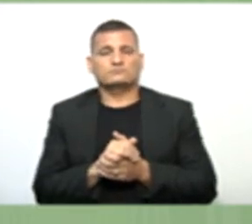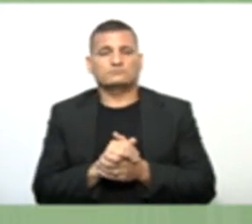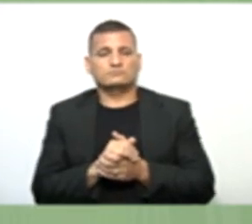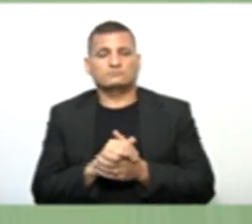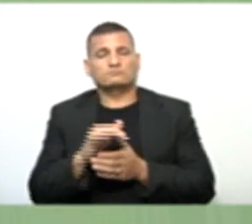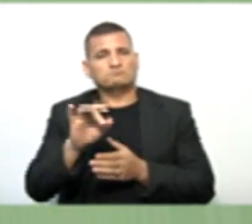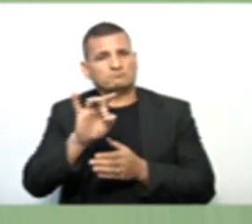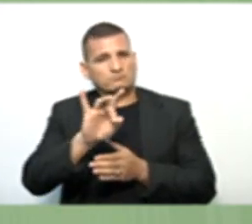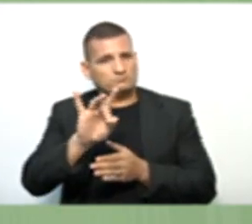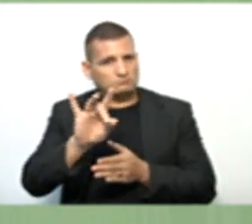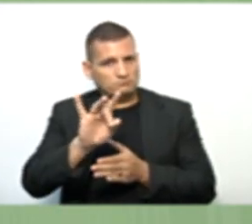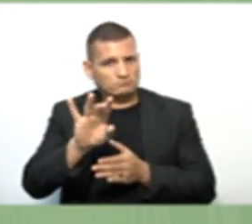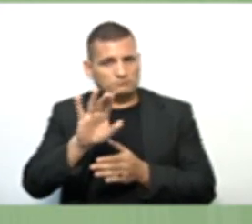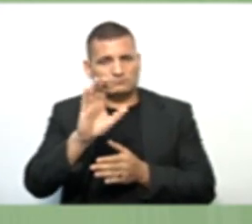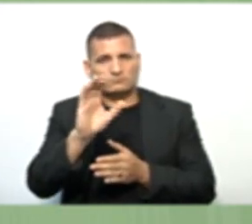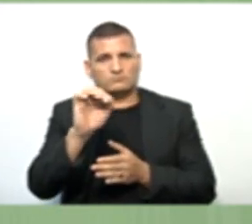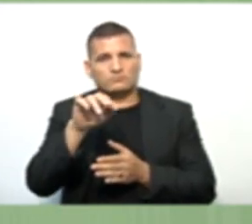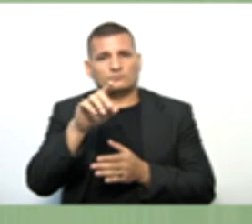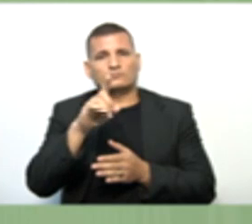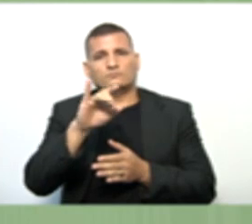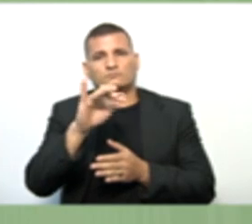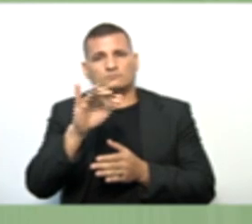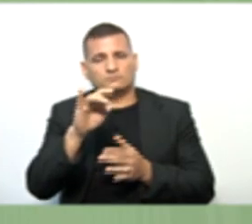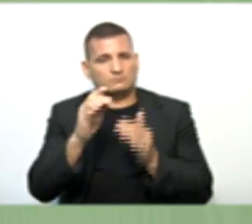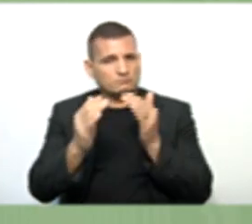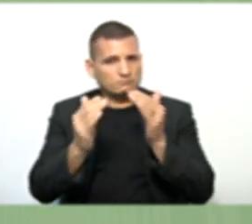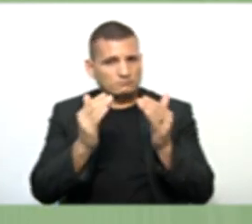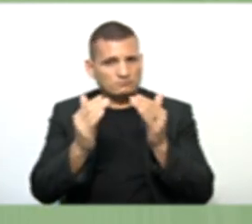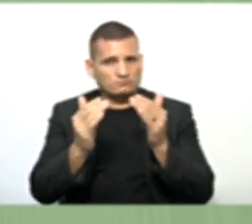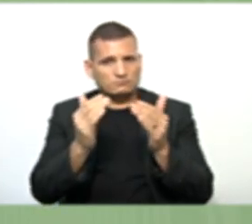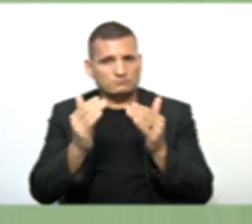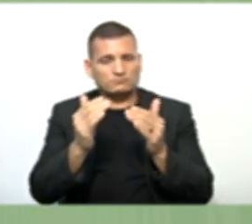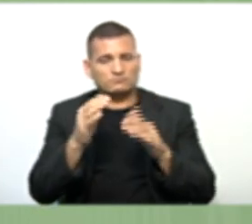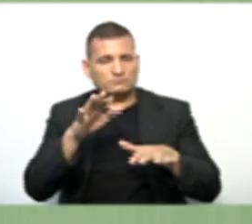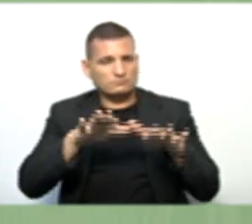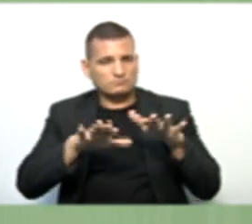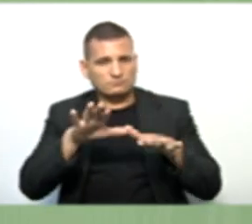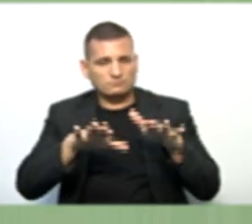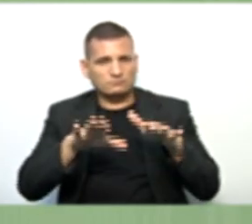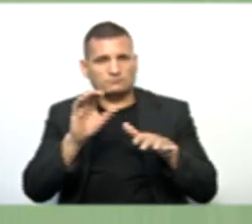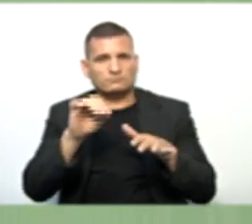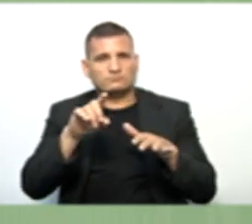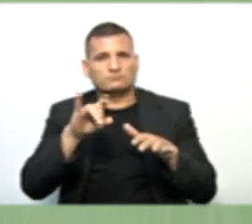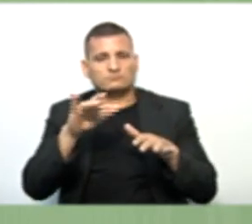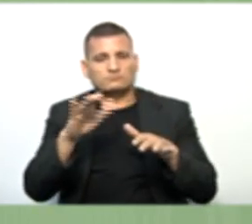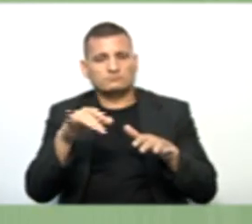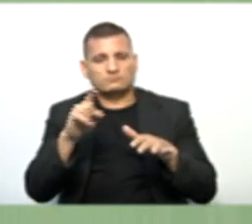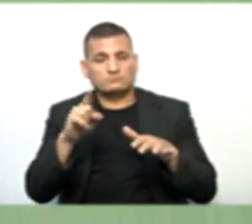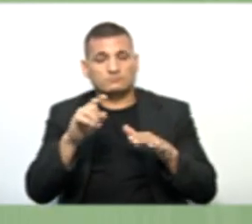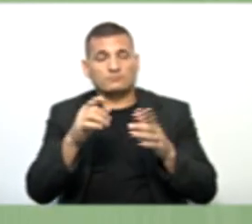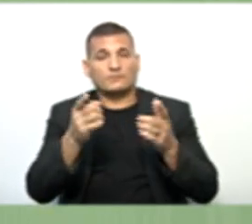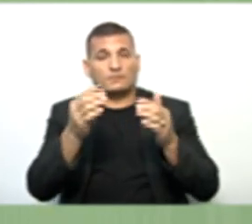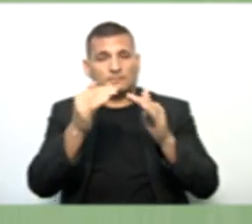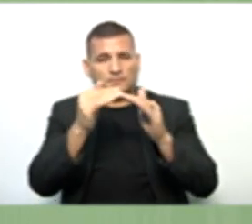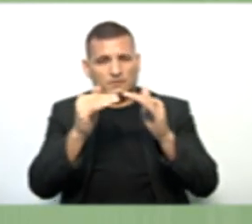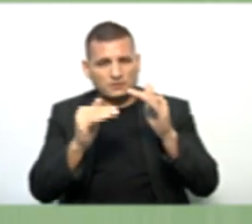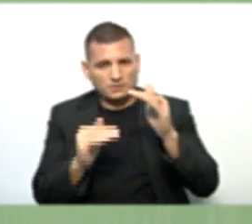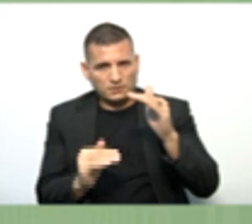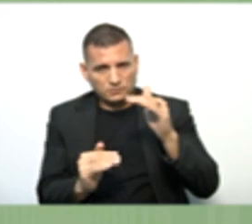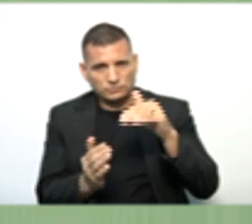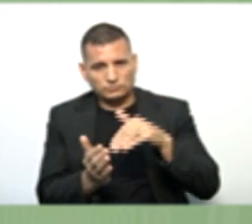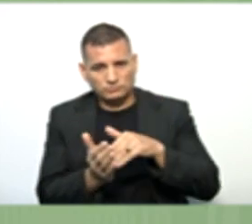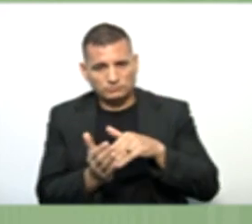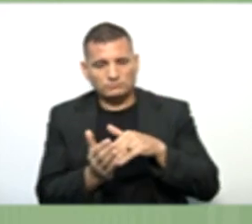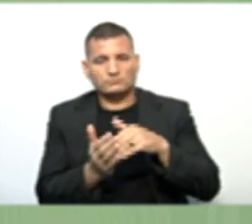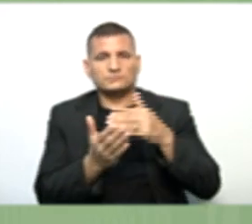a condição, ó. Somente a condição. O incremento, o passo, fica aqui embaixo. E o início